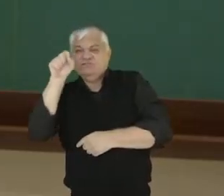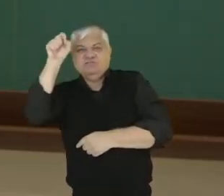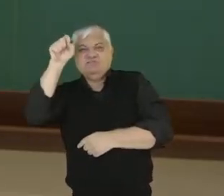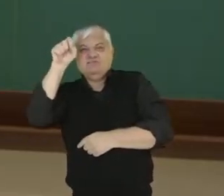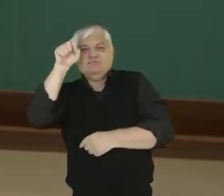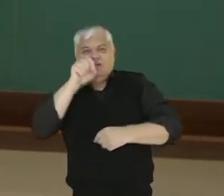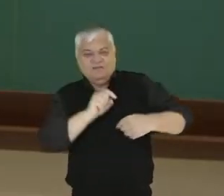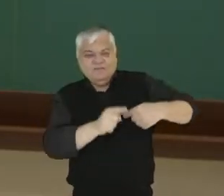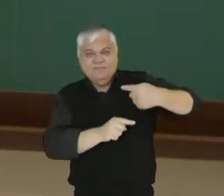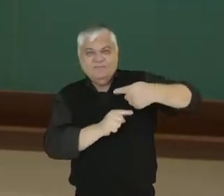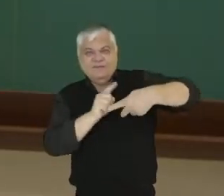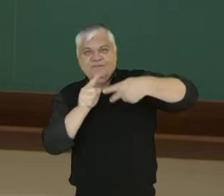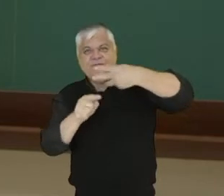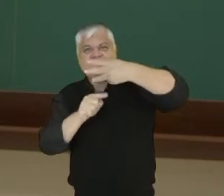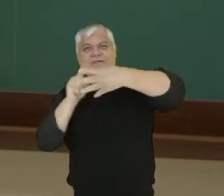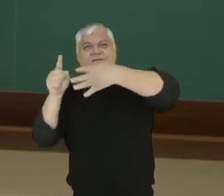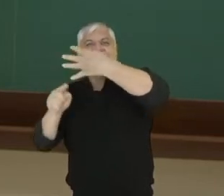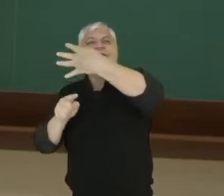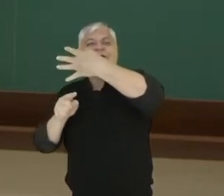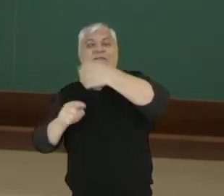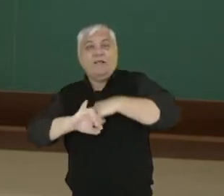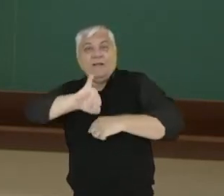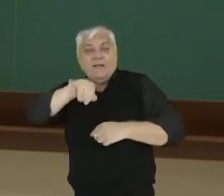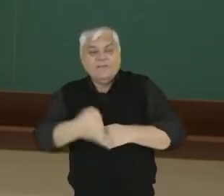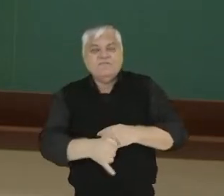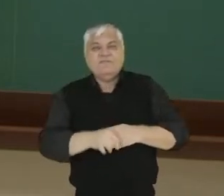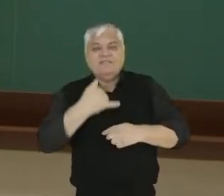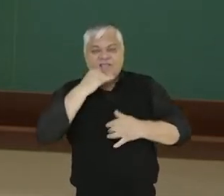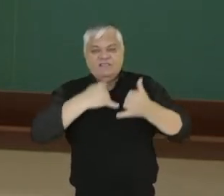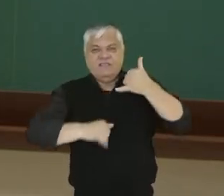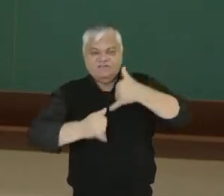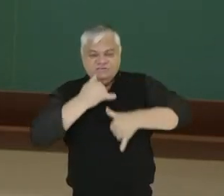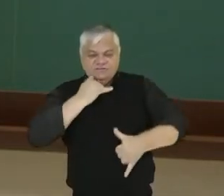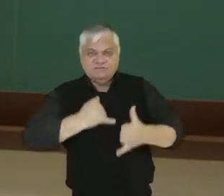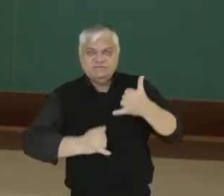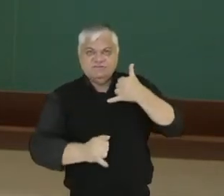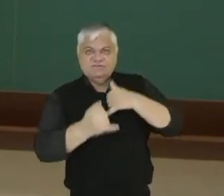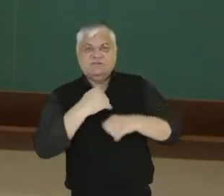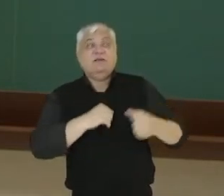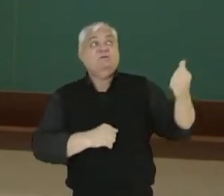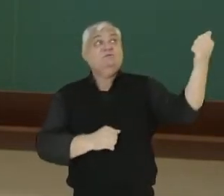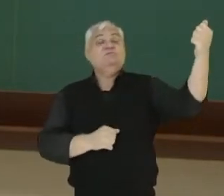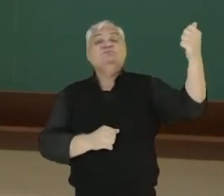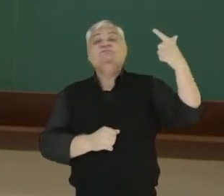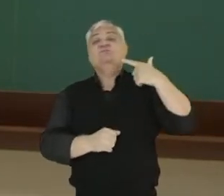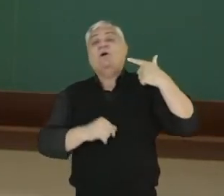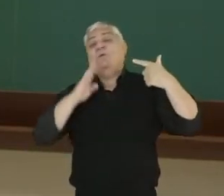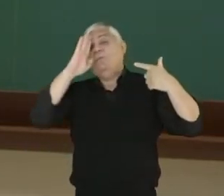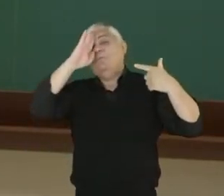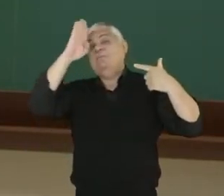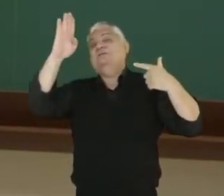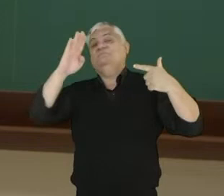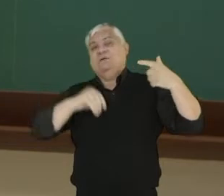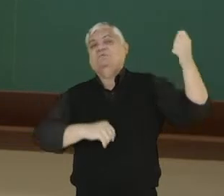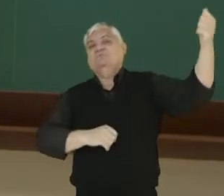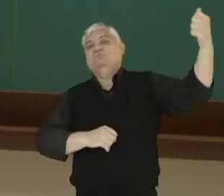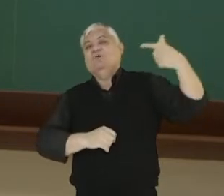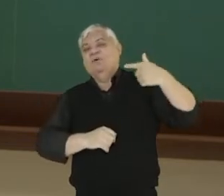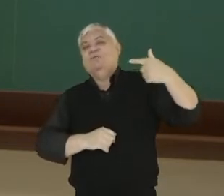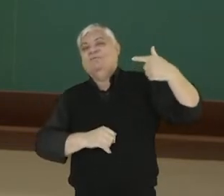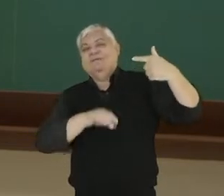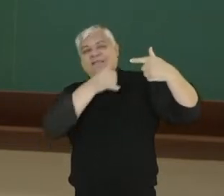cada um deles está aproveitando essa energia que veio da fonte primária, aqui no caso do nosso Sol, do